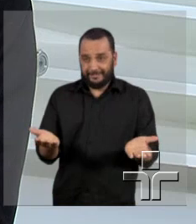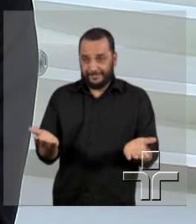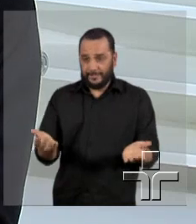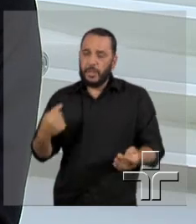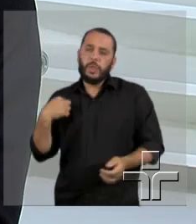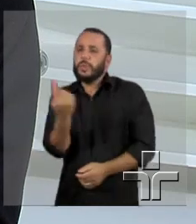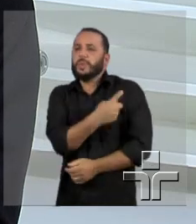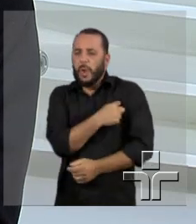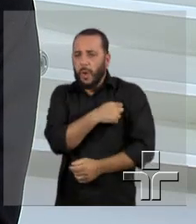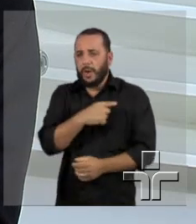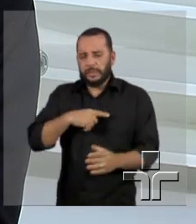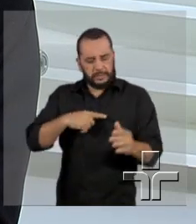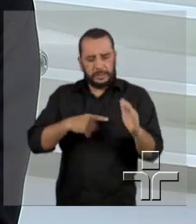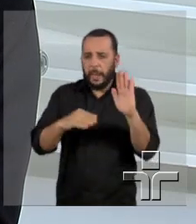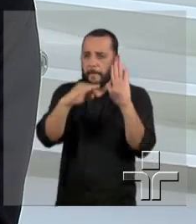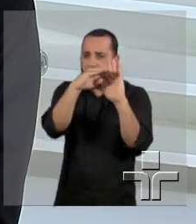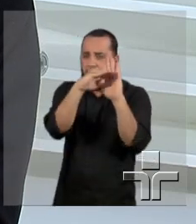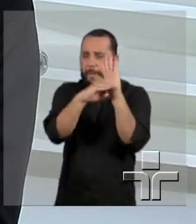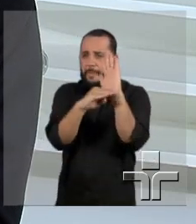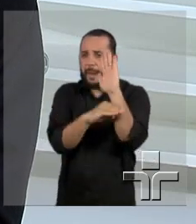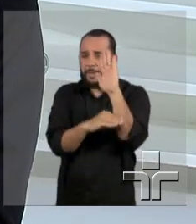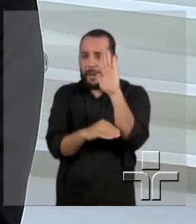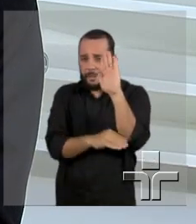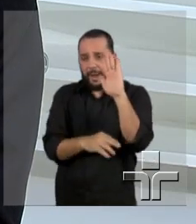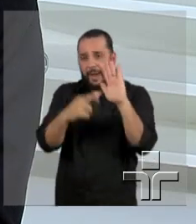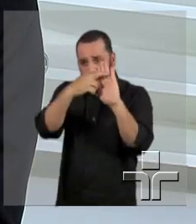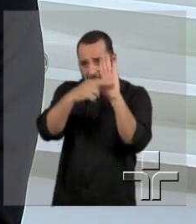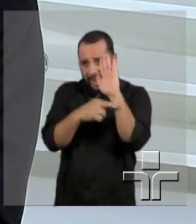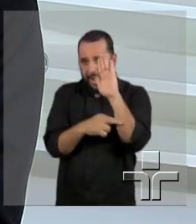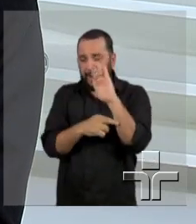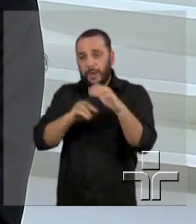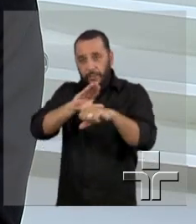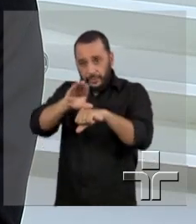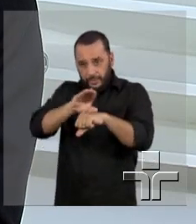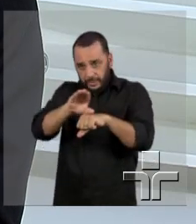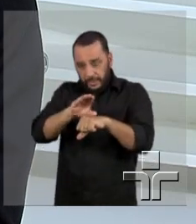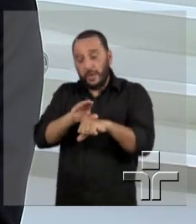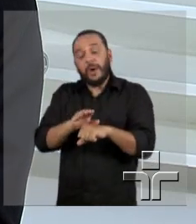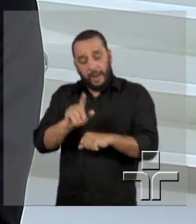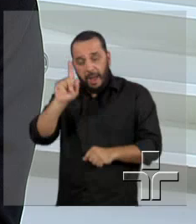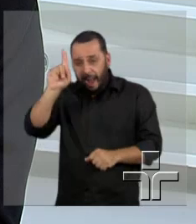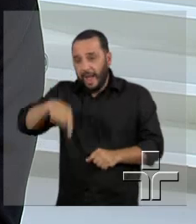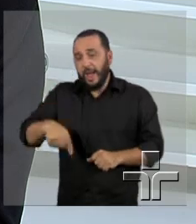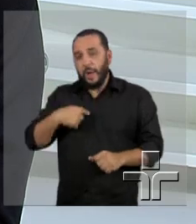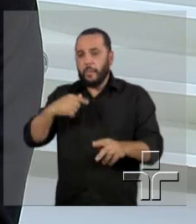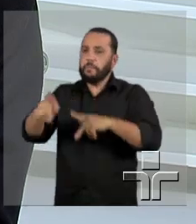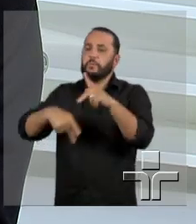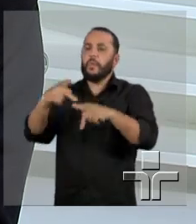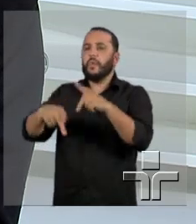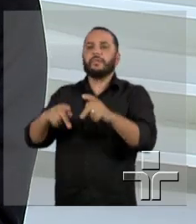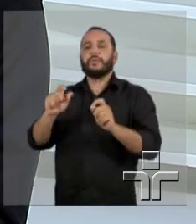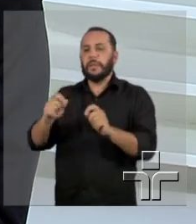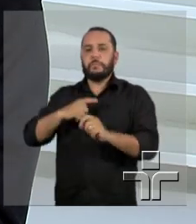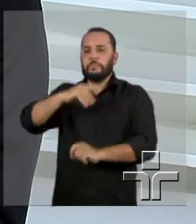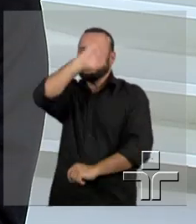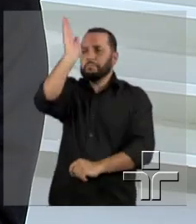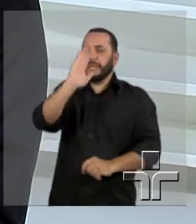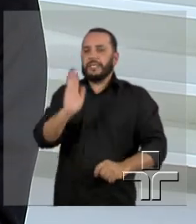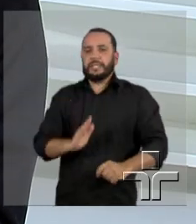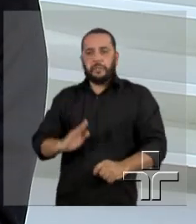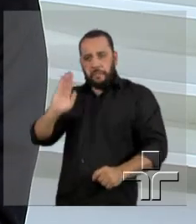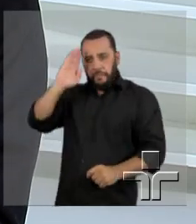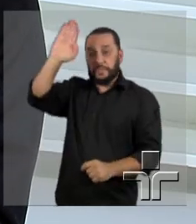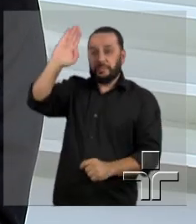déficit de normatividade constitucional. Ela nos torna um povo juridicamente primeiro-mundista. Nós somos felizes juridicamente e